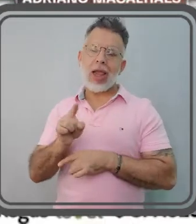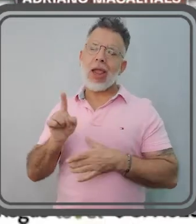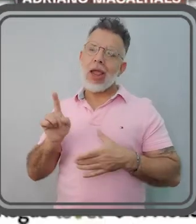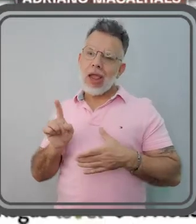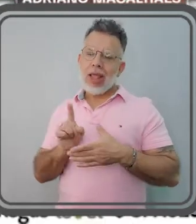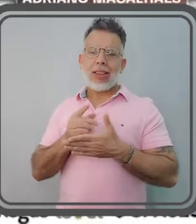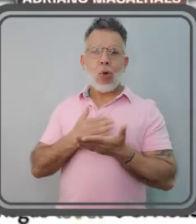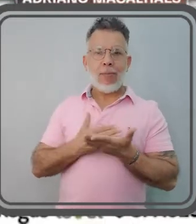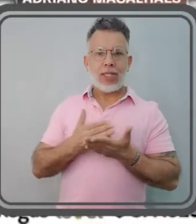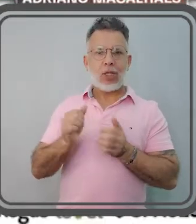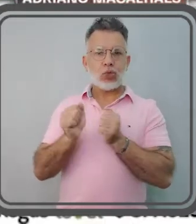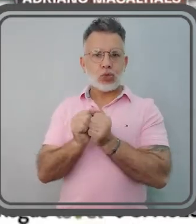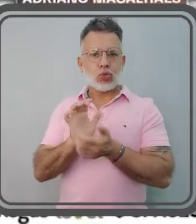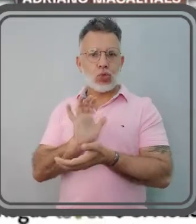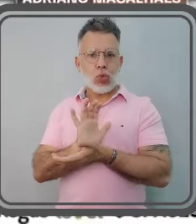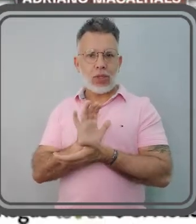Então,